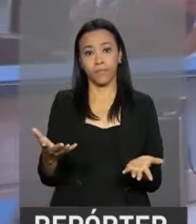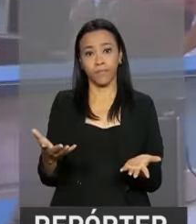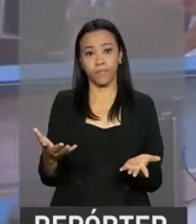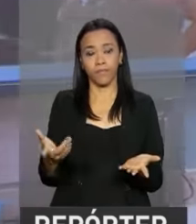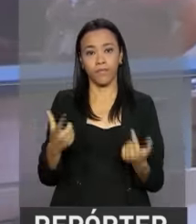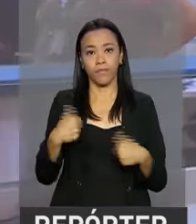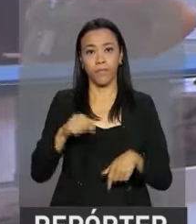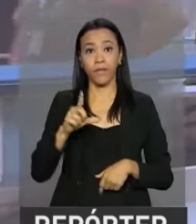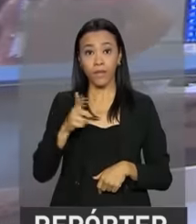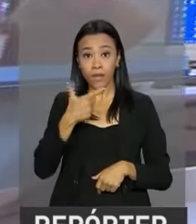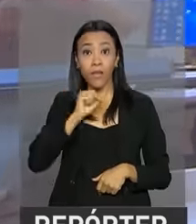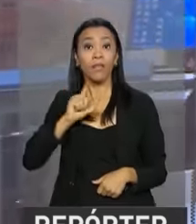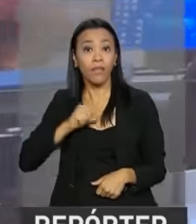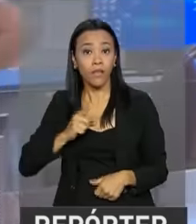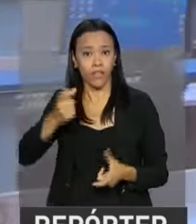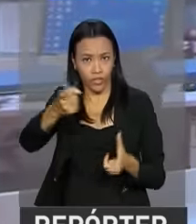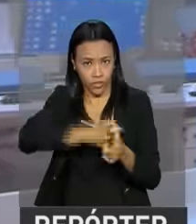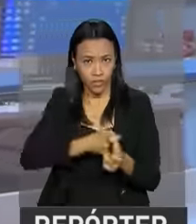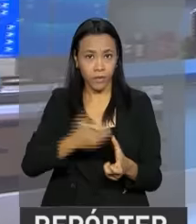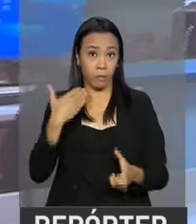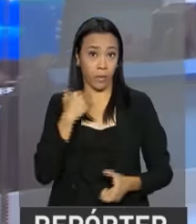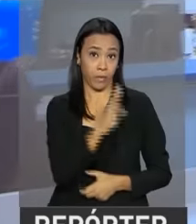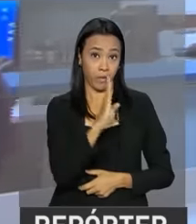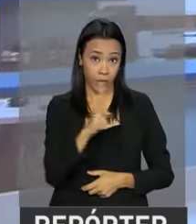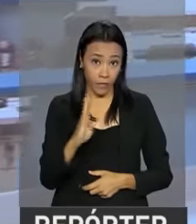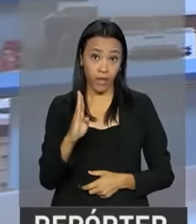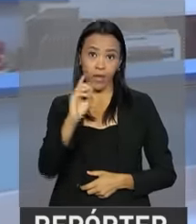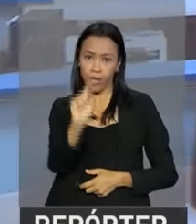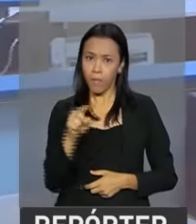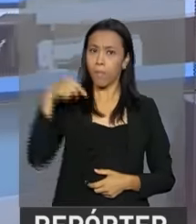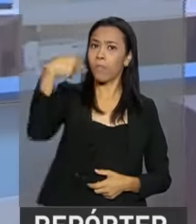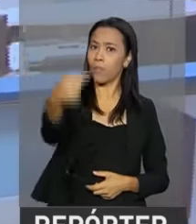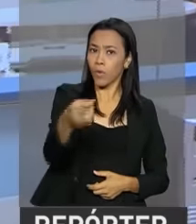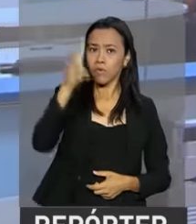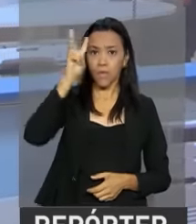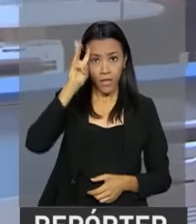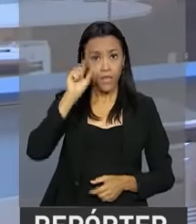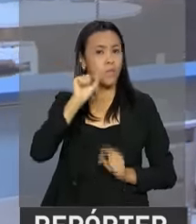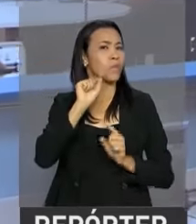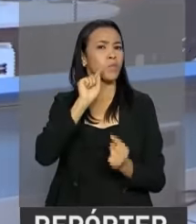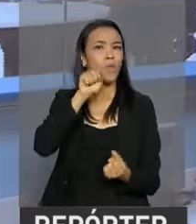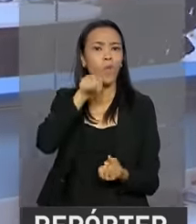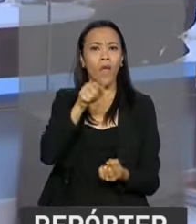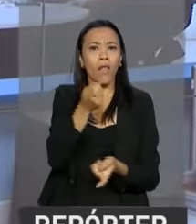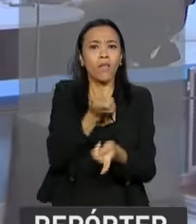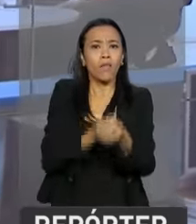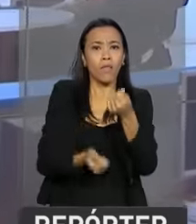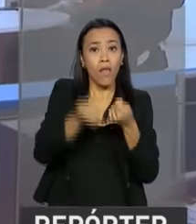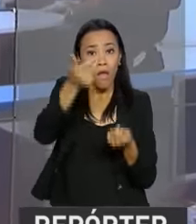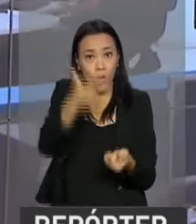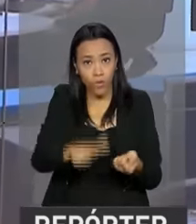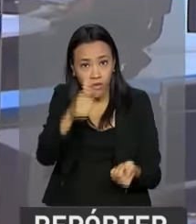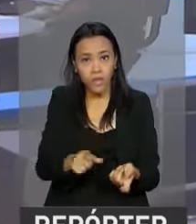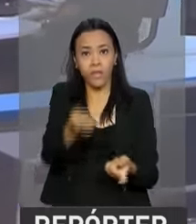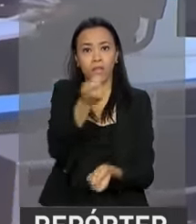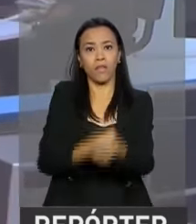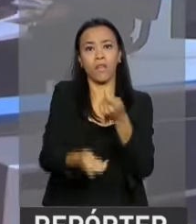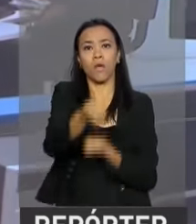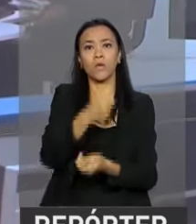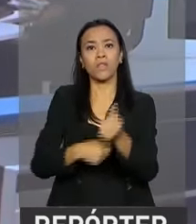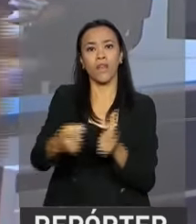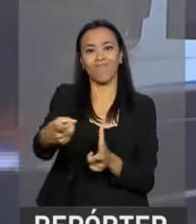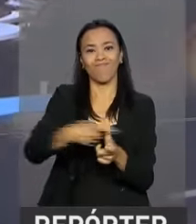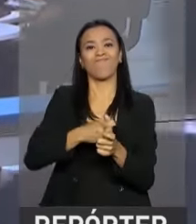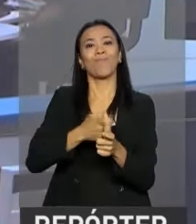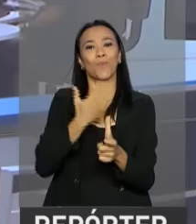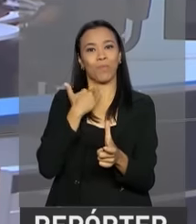quem tem dívidas com o Banco do Brasil tem até a próxima terça-feira para renegociar os débitos com o banco os detalhes